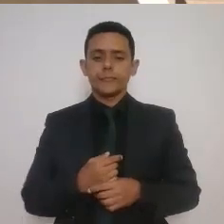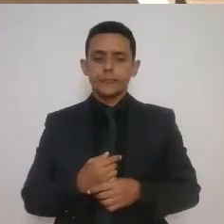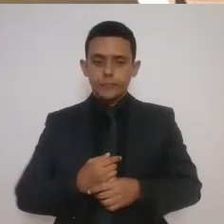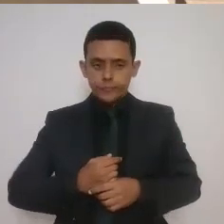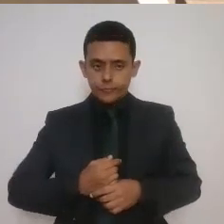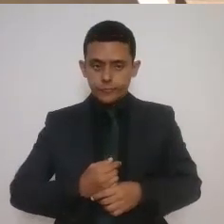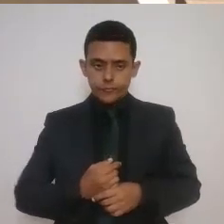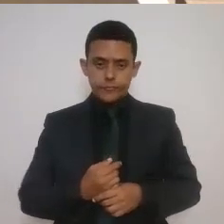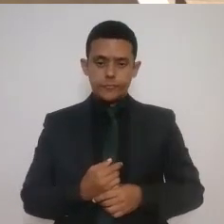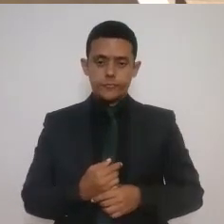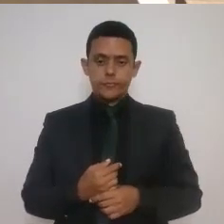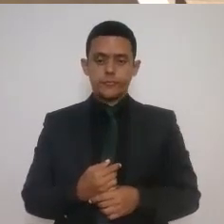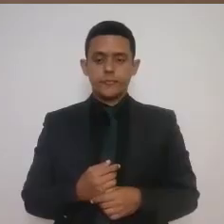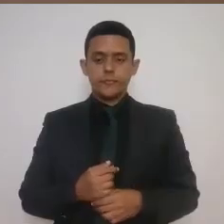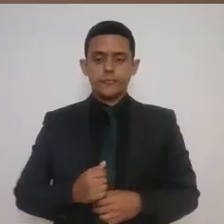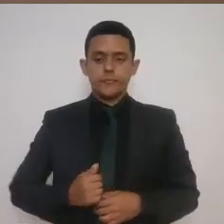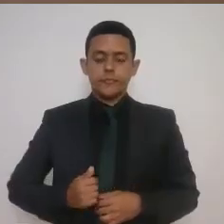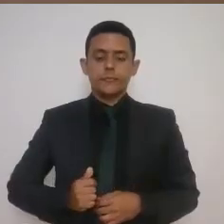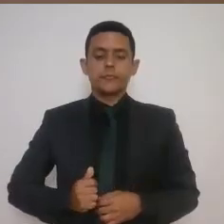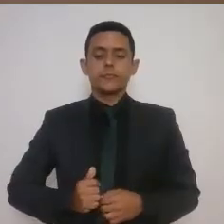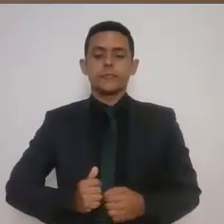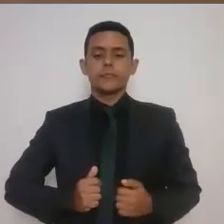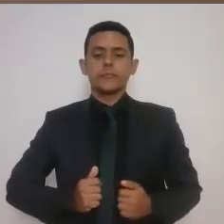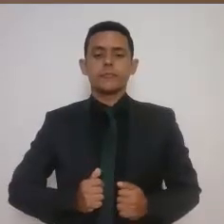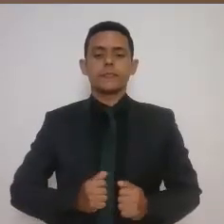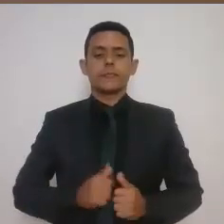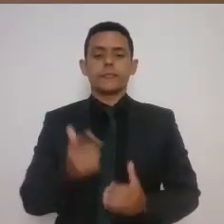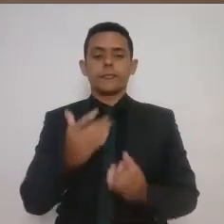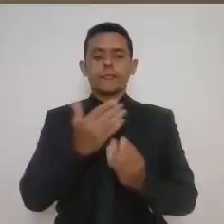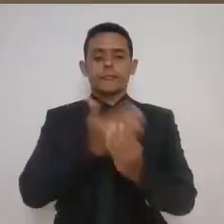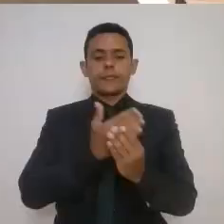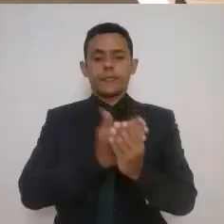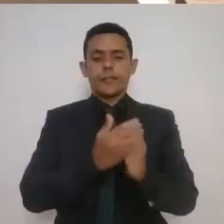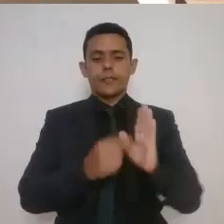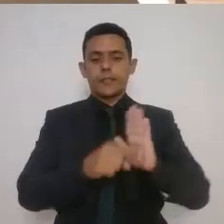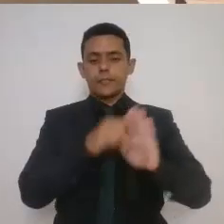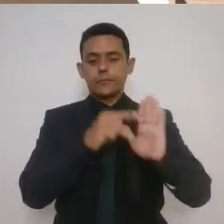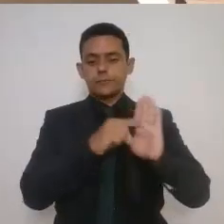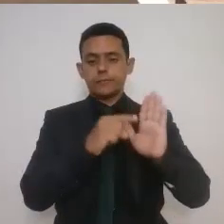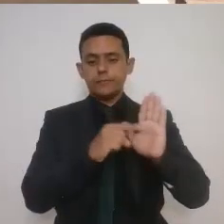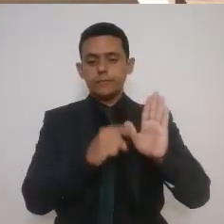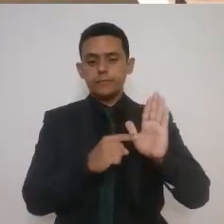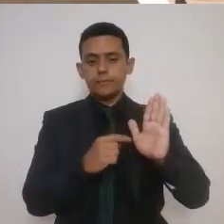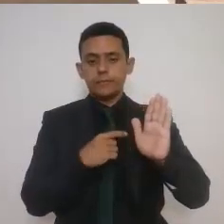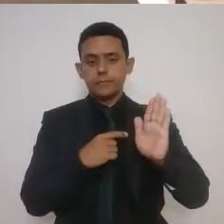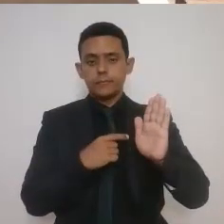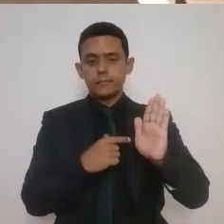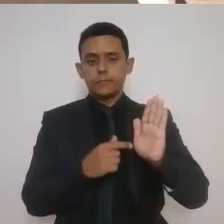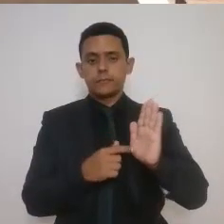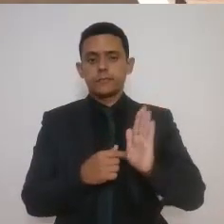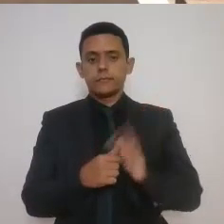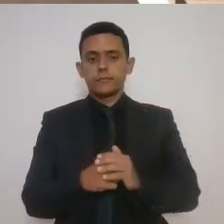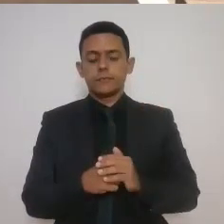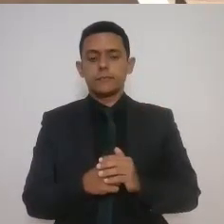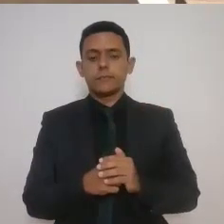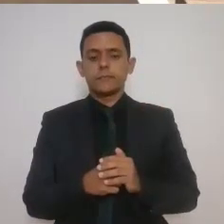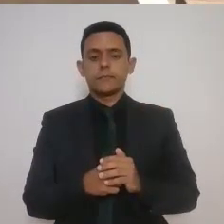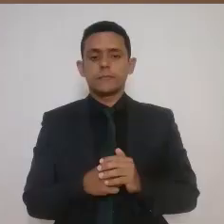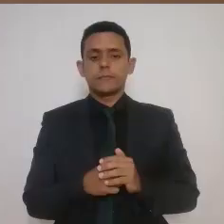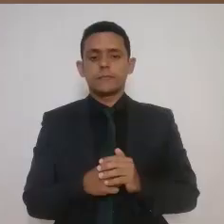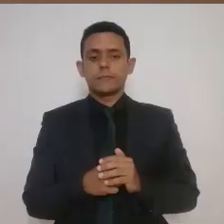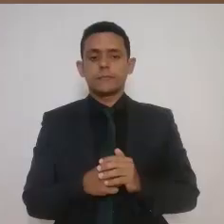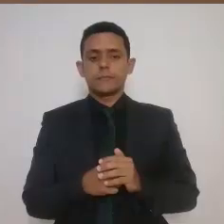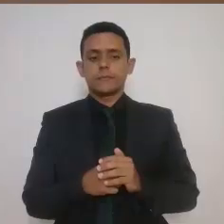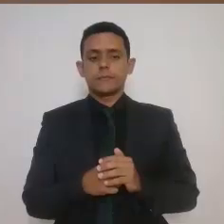Pronto. Há algum outro processo que depende de pauta? Não foi tenha sido chamado. Então, declaro encerrada a